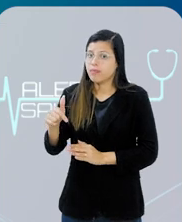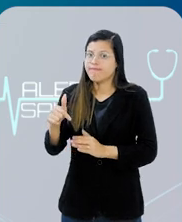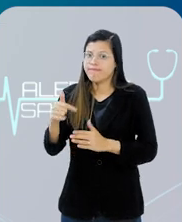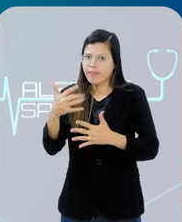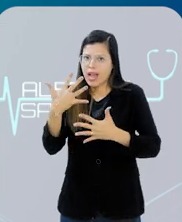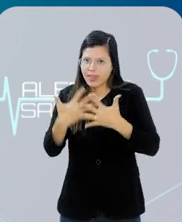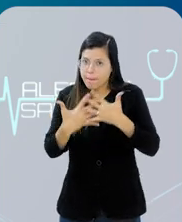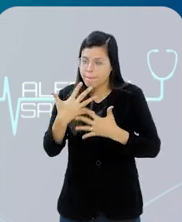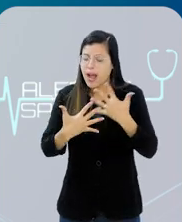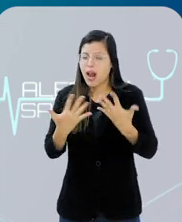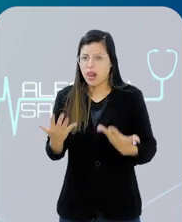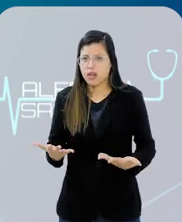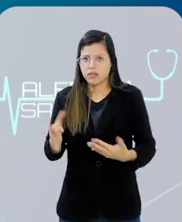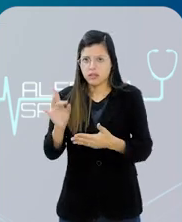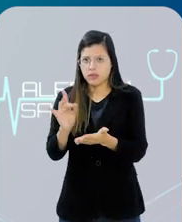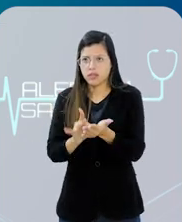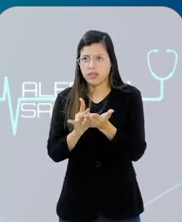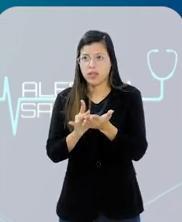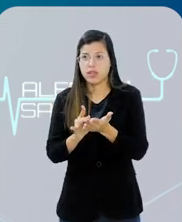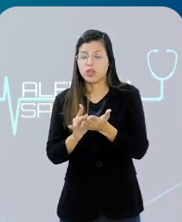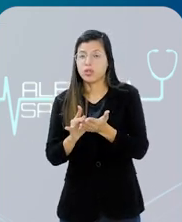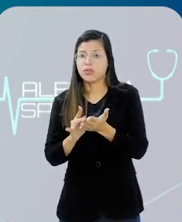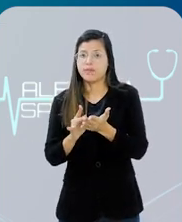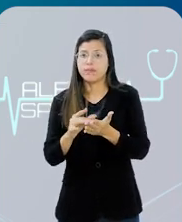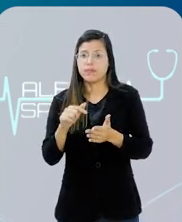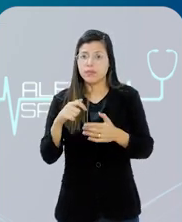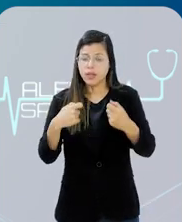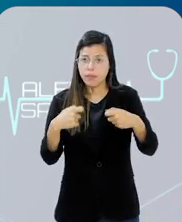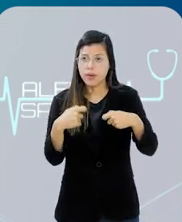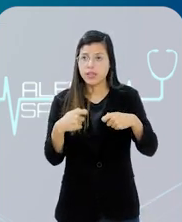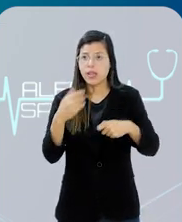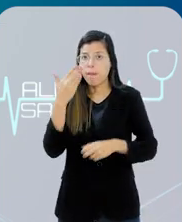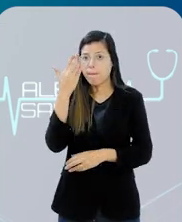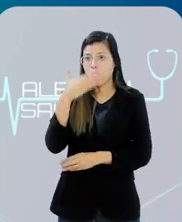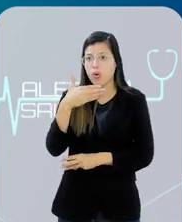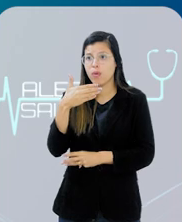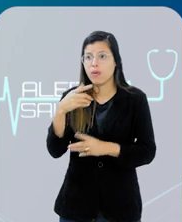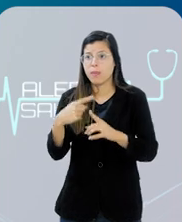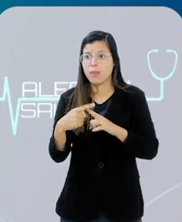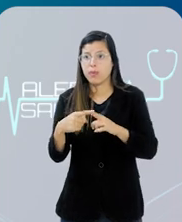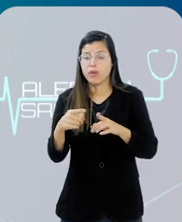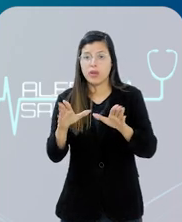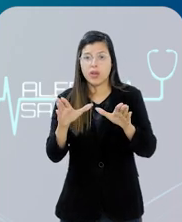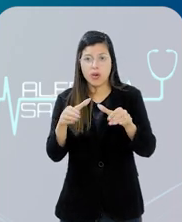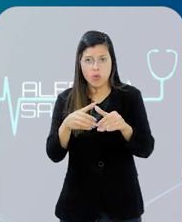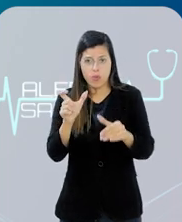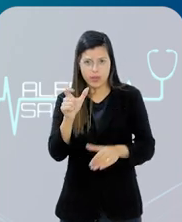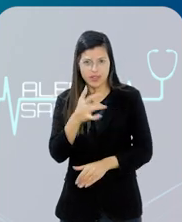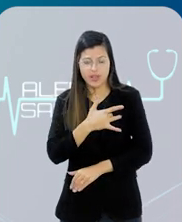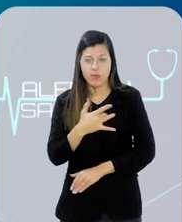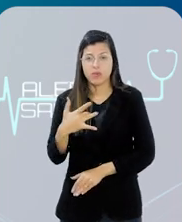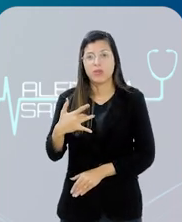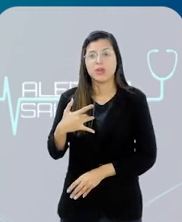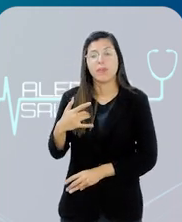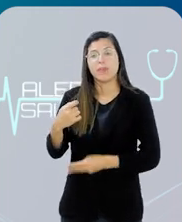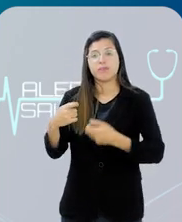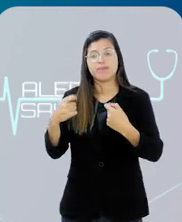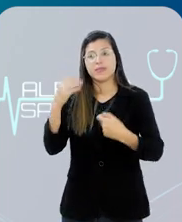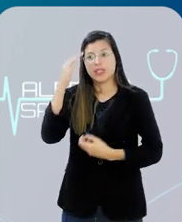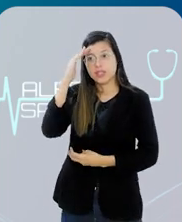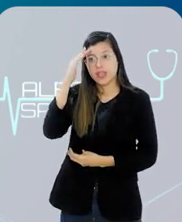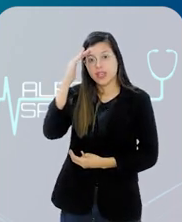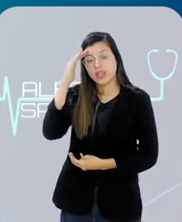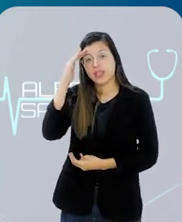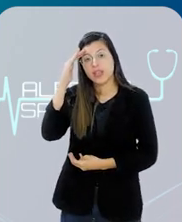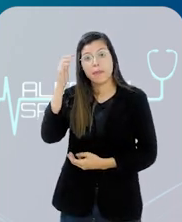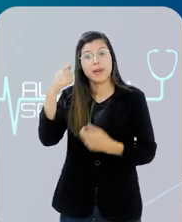realmente. Então, o caminho que ela vai ter que percorrer, ela vai ter que provar, porque para o convênio ele tem que entender que aquela paciente tem uma